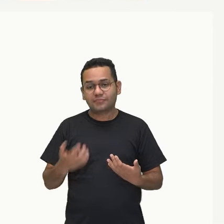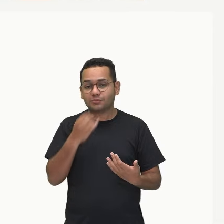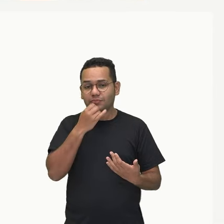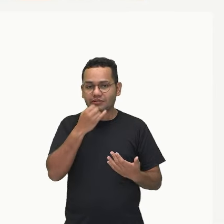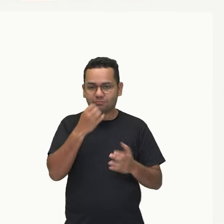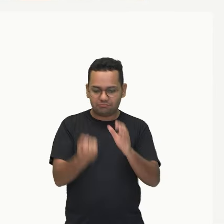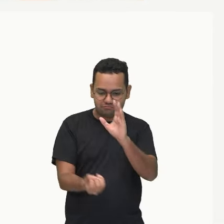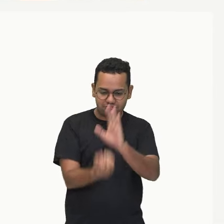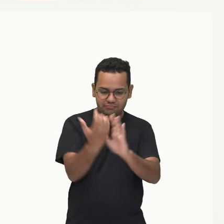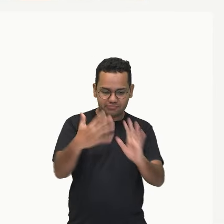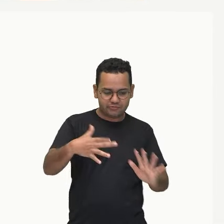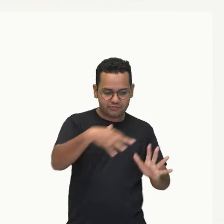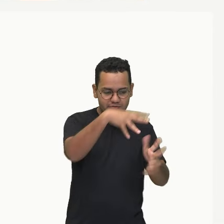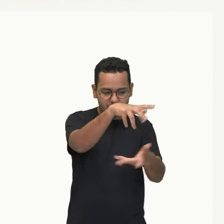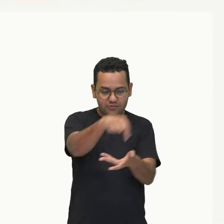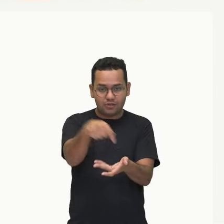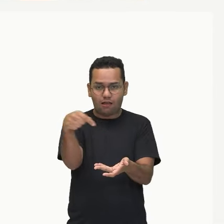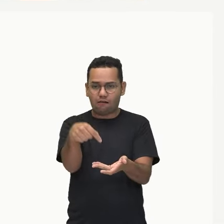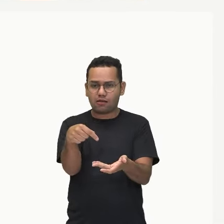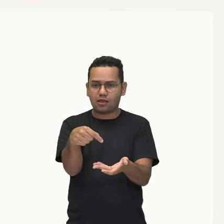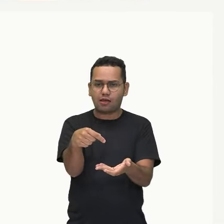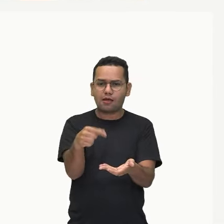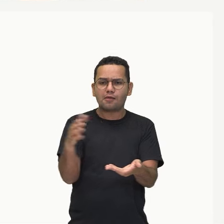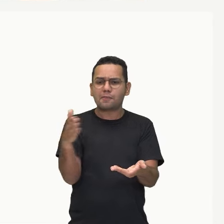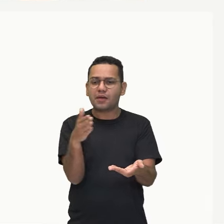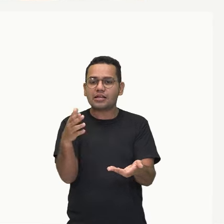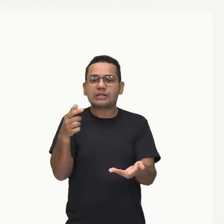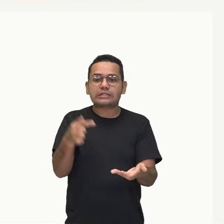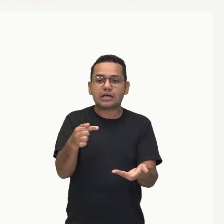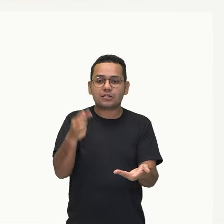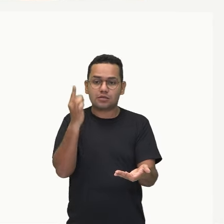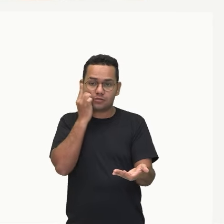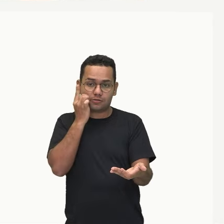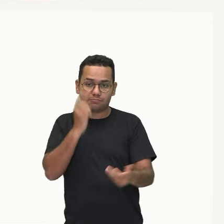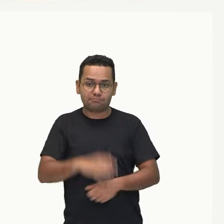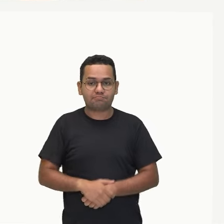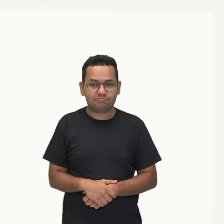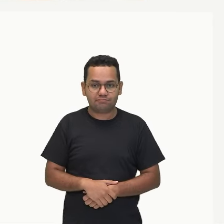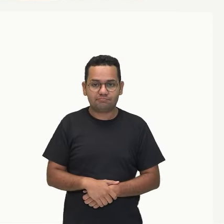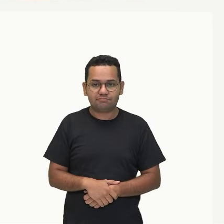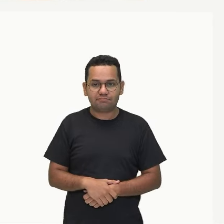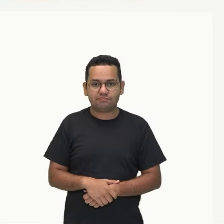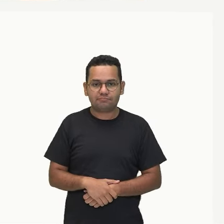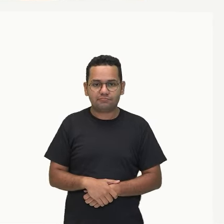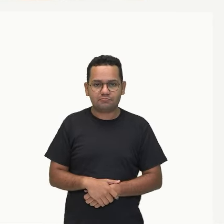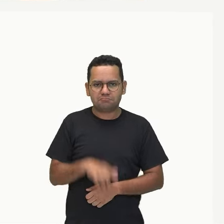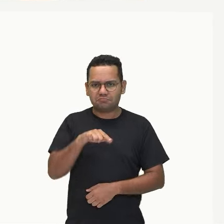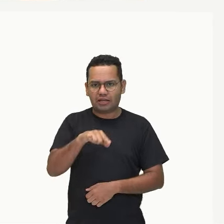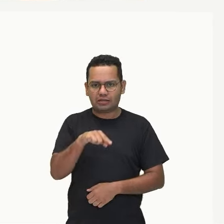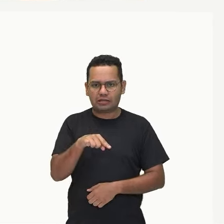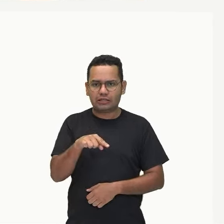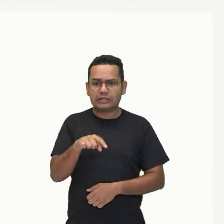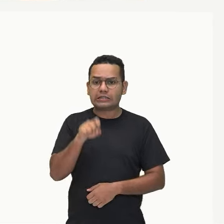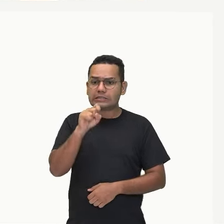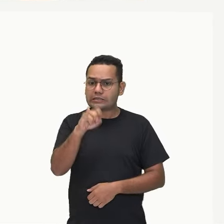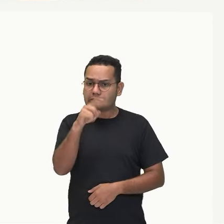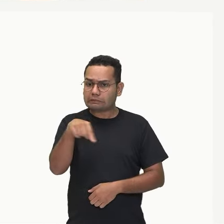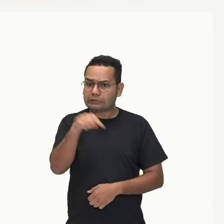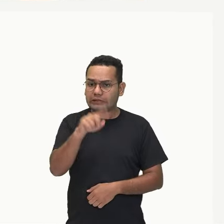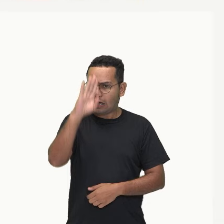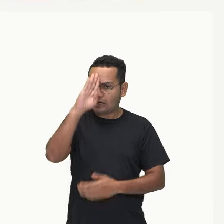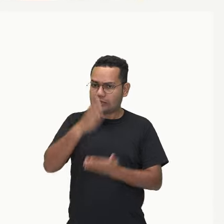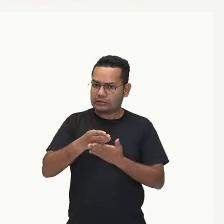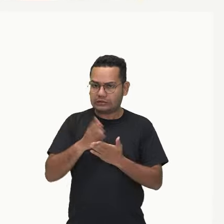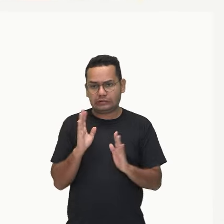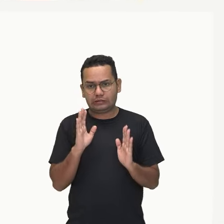dias. Quem é religioso, do ponto de vista teológico, não tem como negar isso daí. O mundo foi criado em